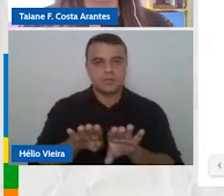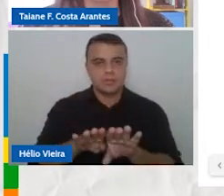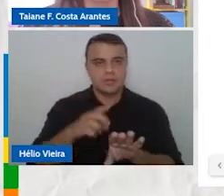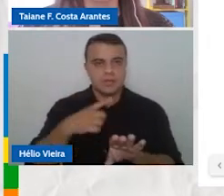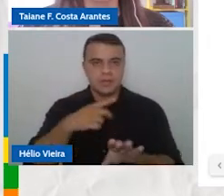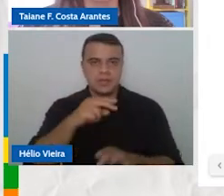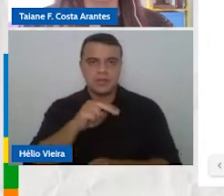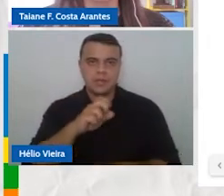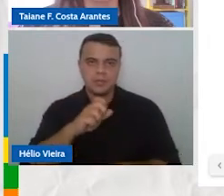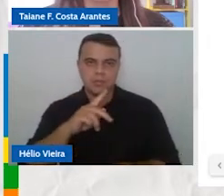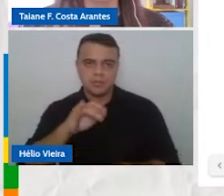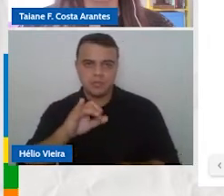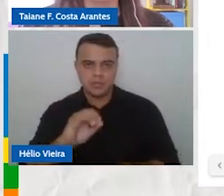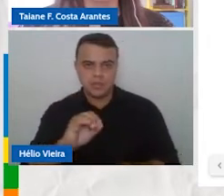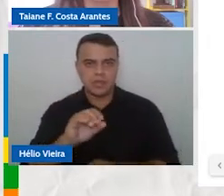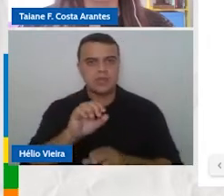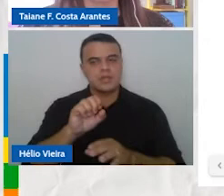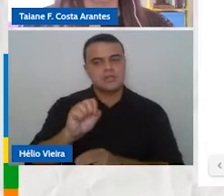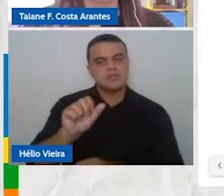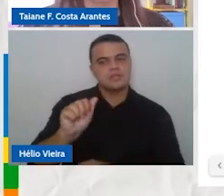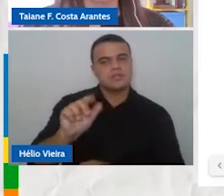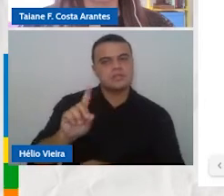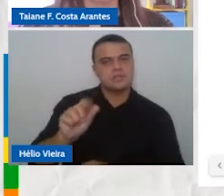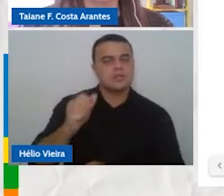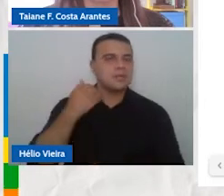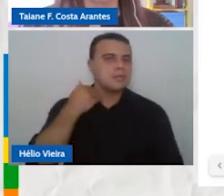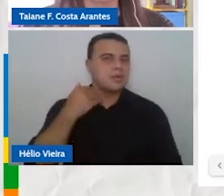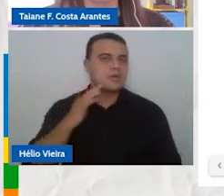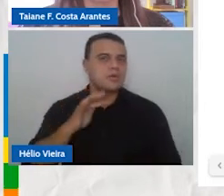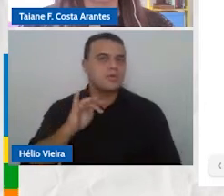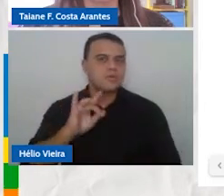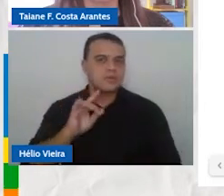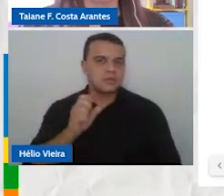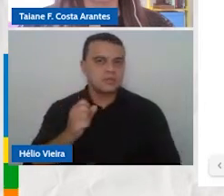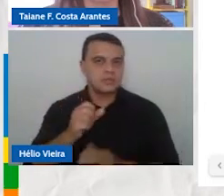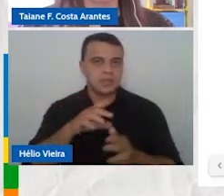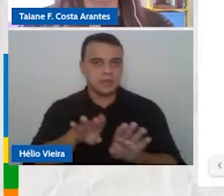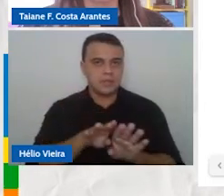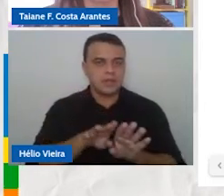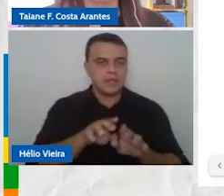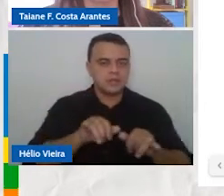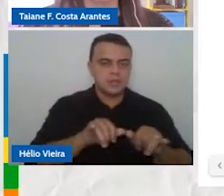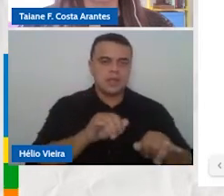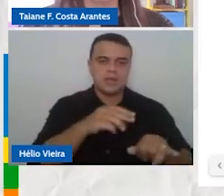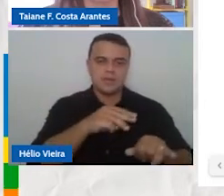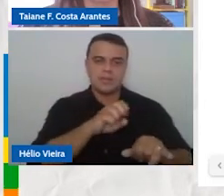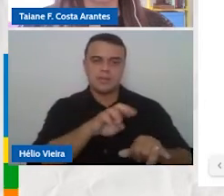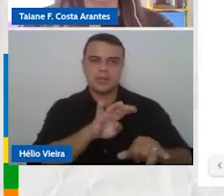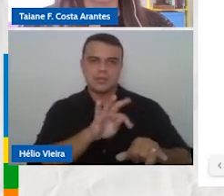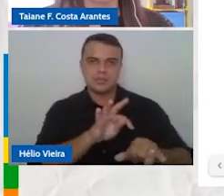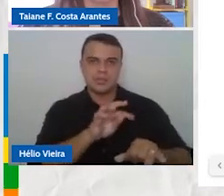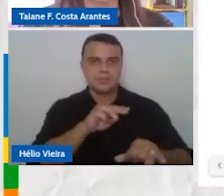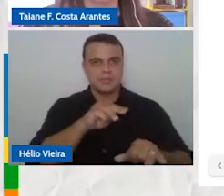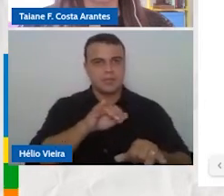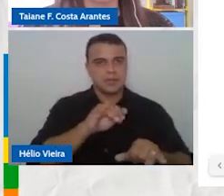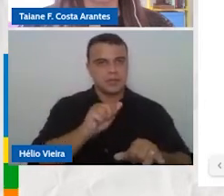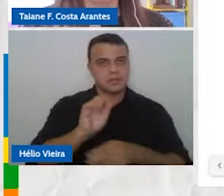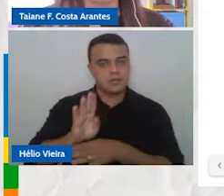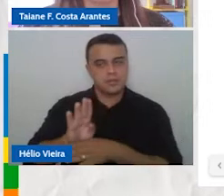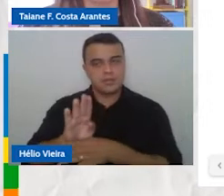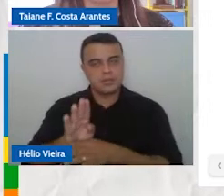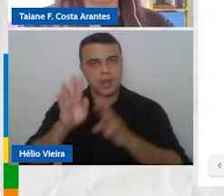Expresso Nepomuceno, da SADA, do Banco Fides e do Marte Minas. O projeto tem apoio institucional do